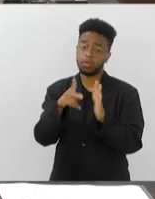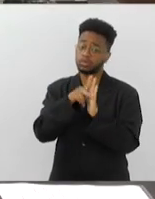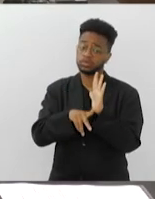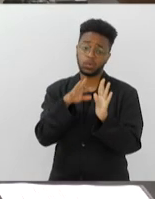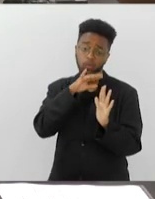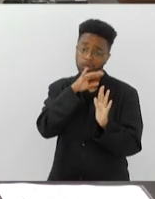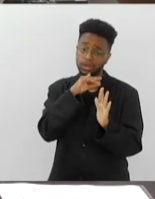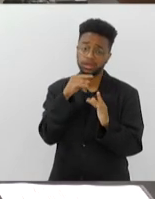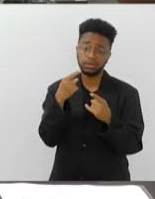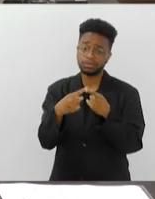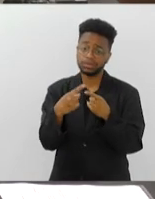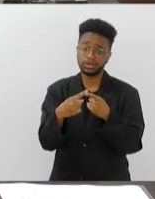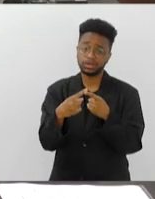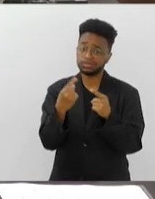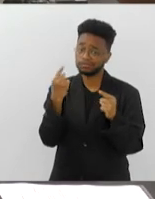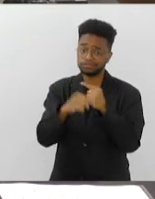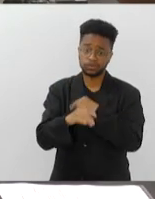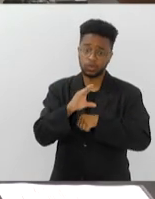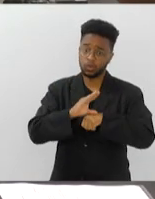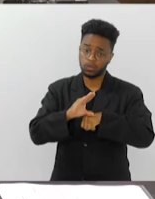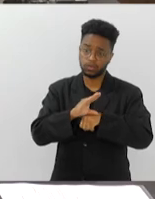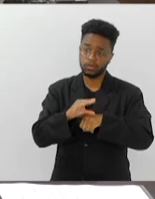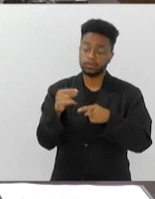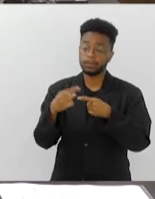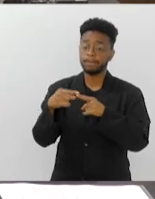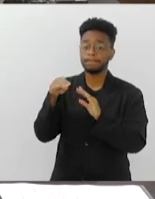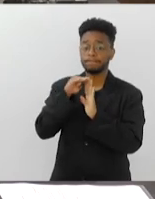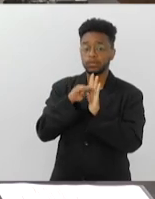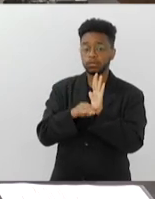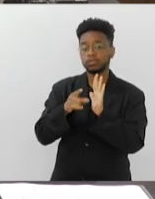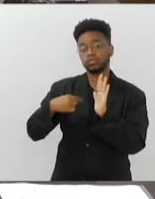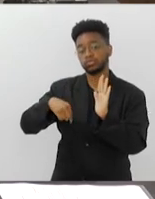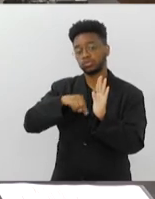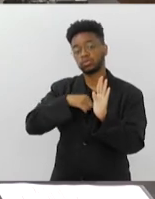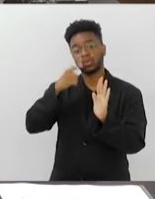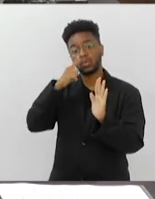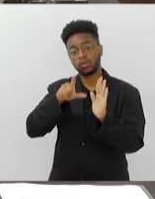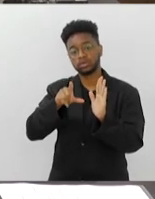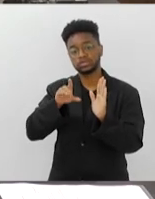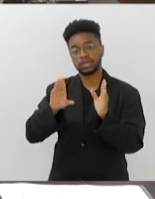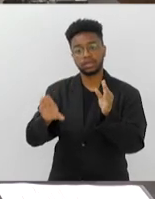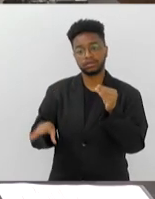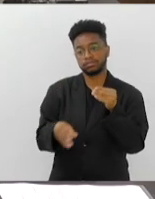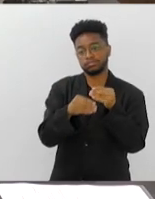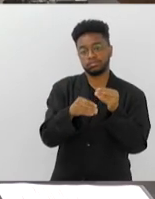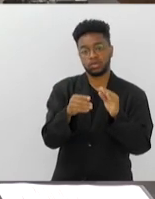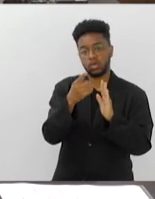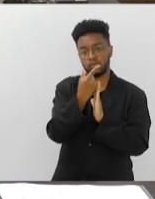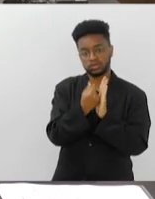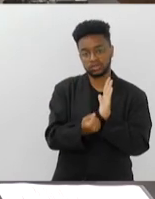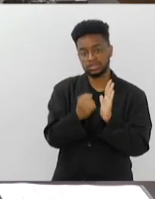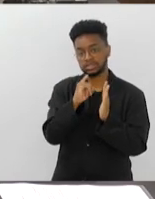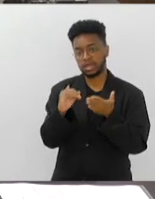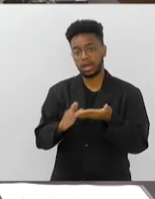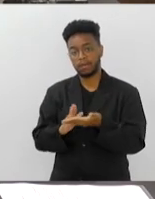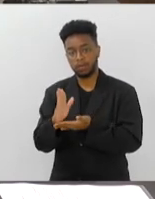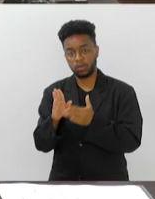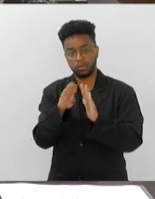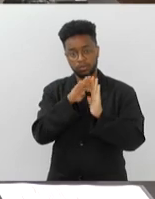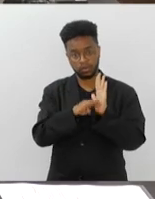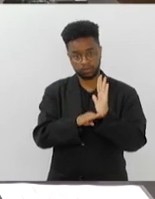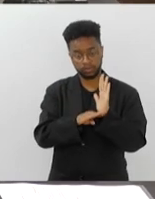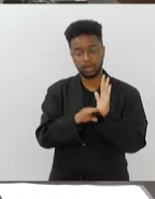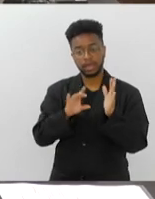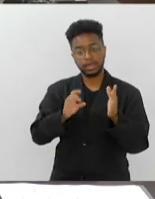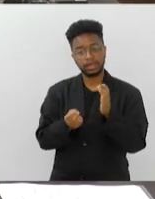requisitos constitucionais. Deputado Luiz Paulo, o programa a gente consegue colocar aqui no orçamento. Quando o deputado, a gente aprova o programa, a gente cria os